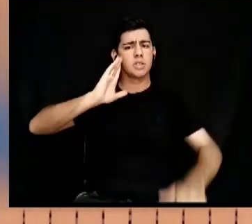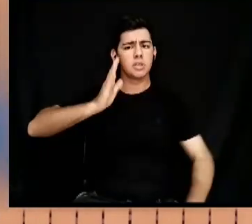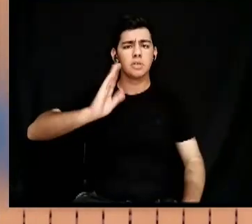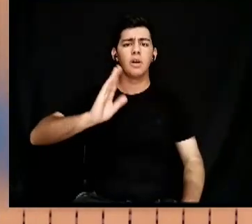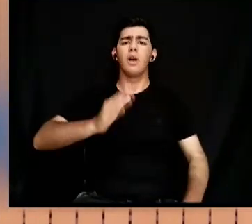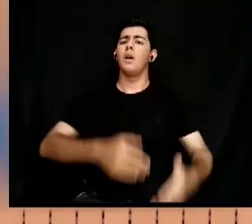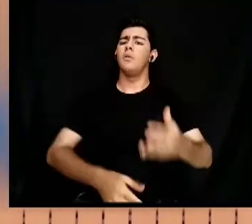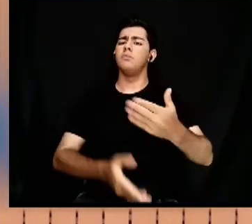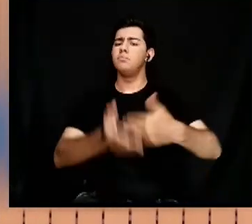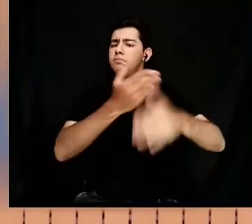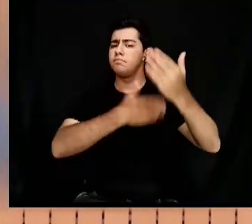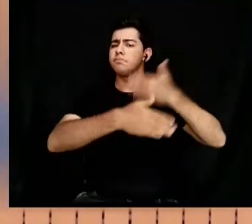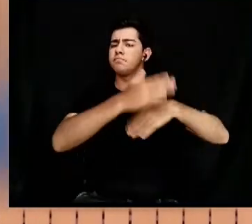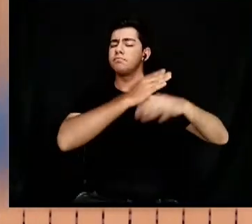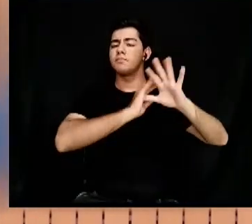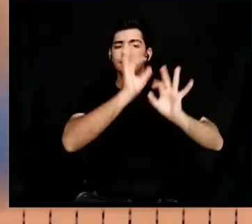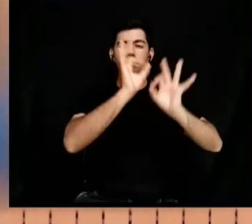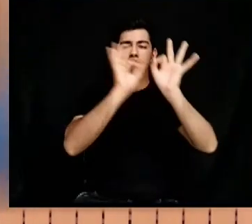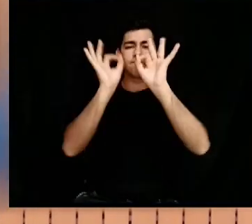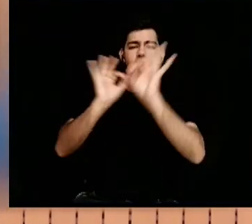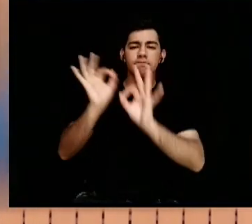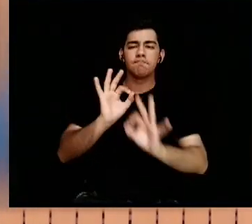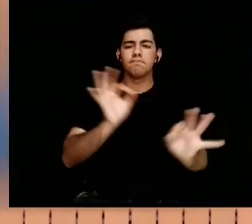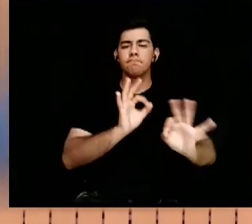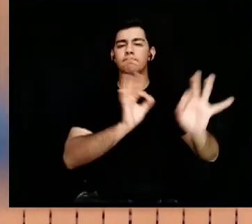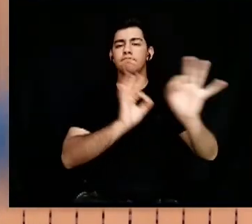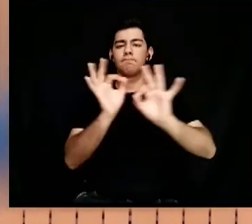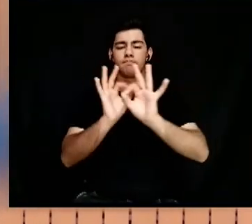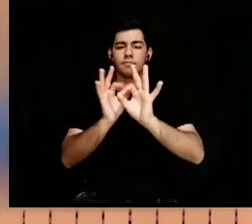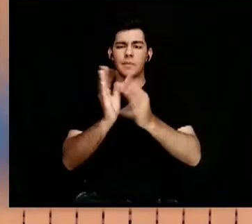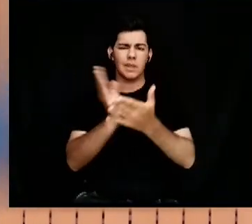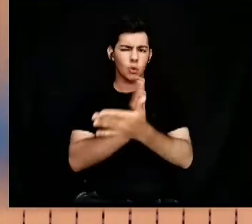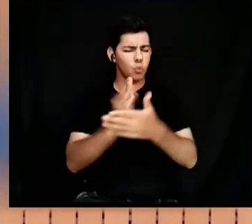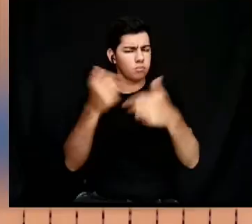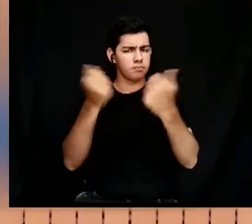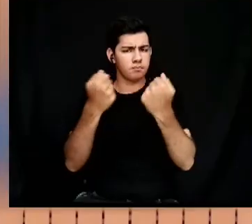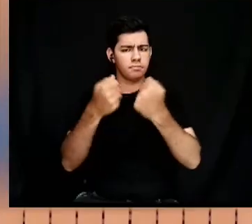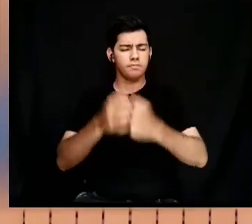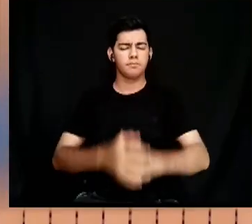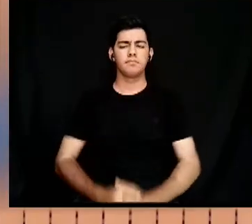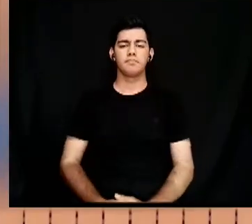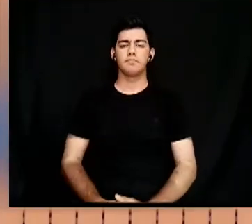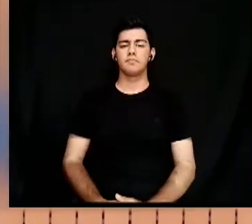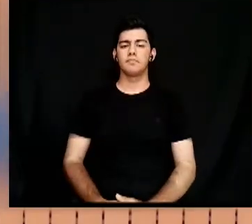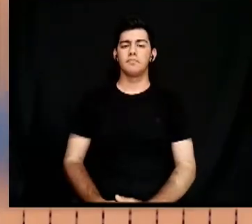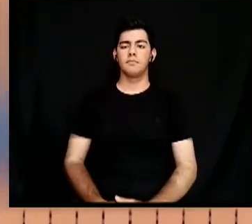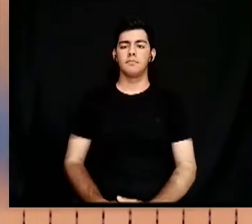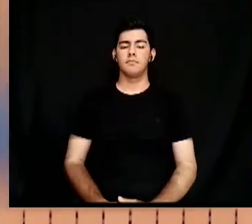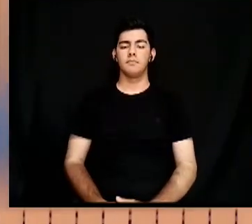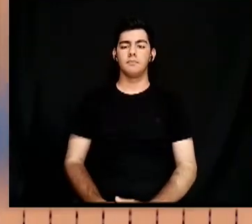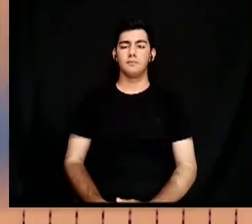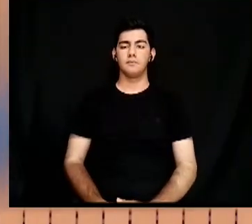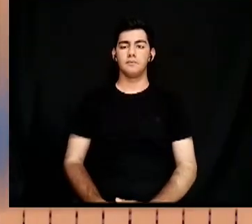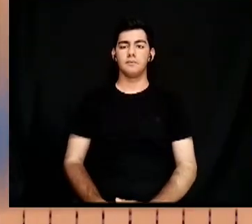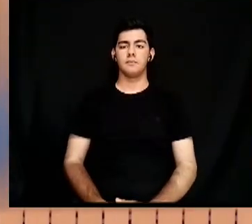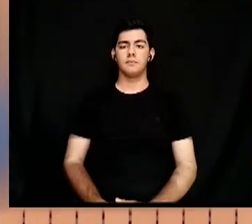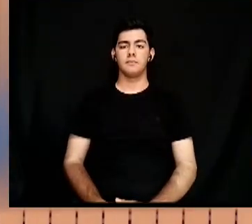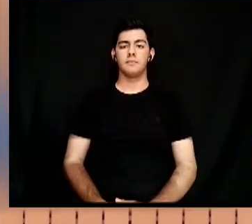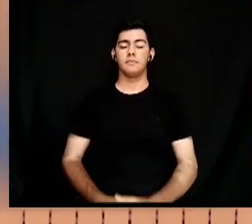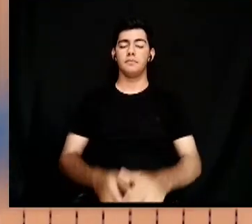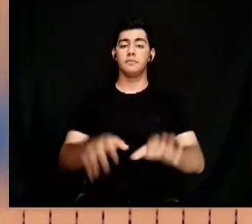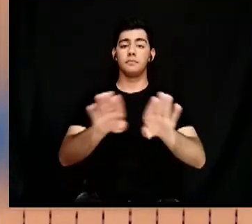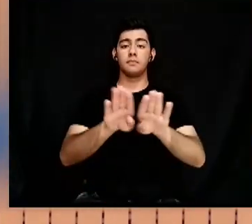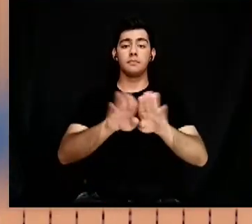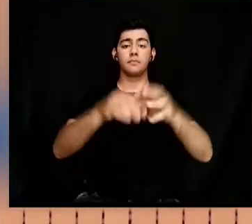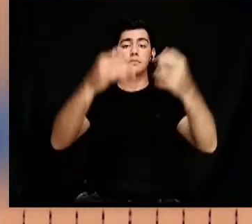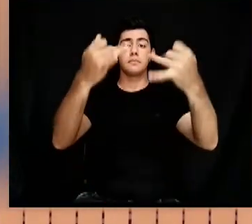reajustada para cumprimento de prazos, alguns ajustes que precisam ser feitos. Então, hoje já é assim. Dizer que aqui